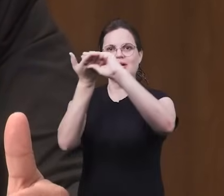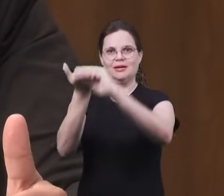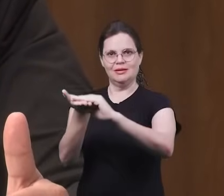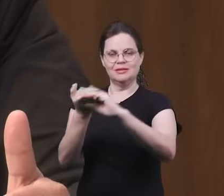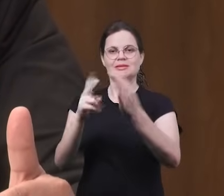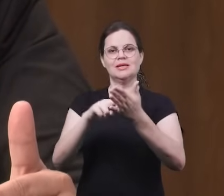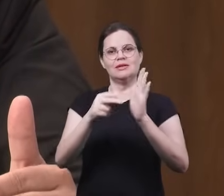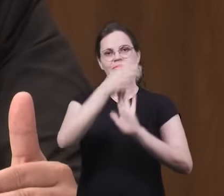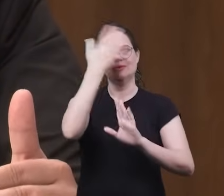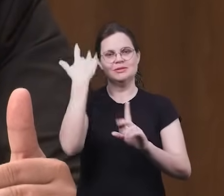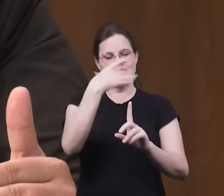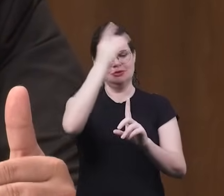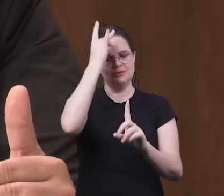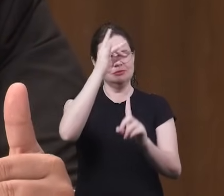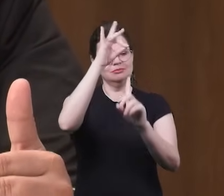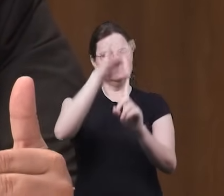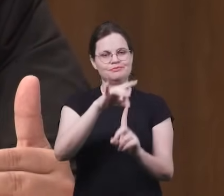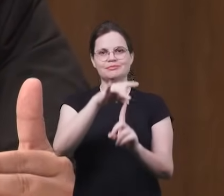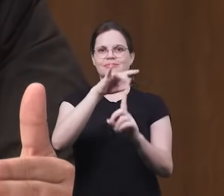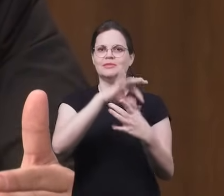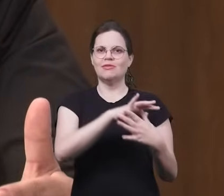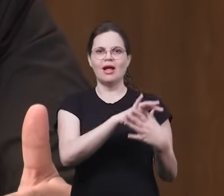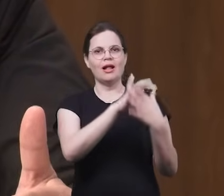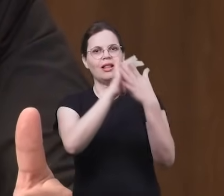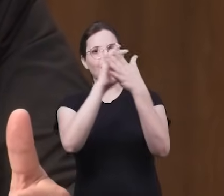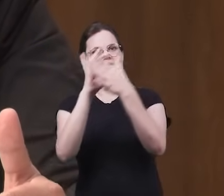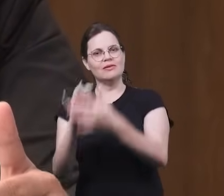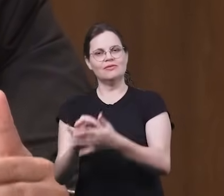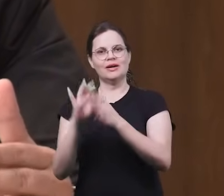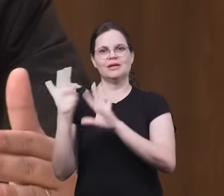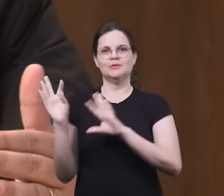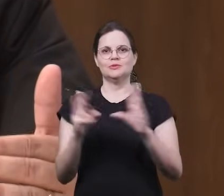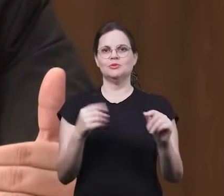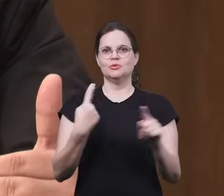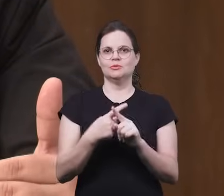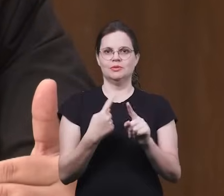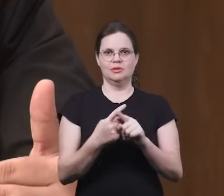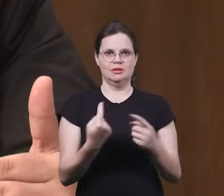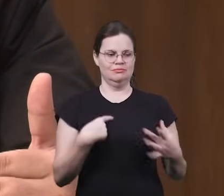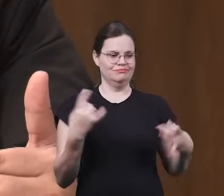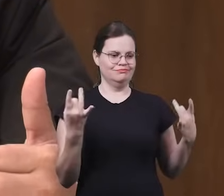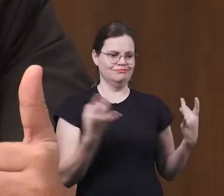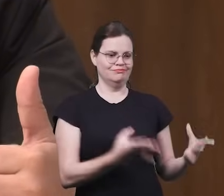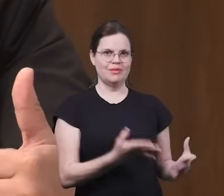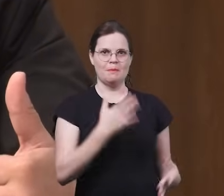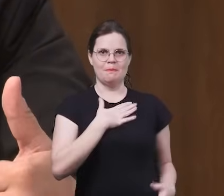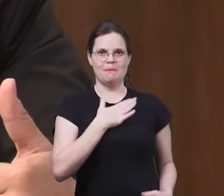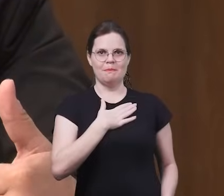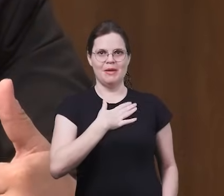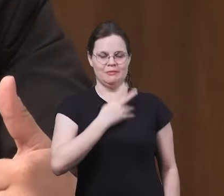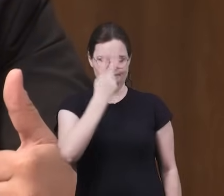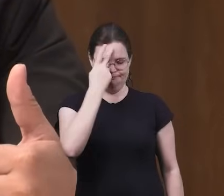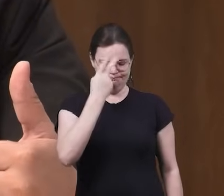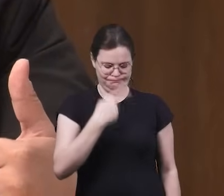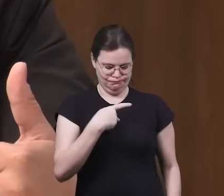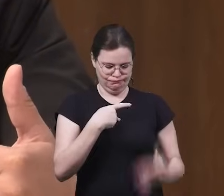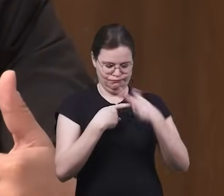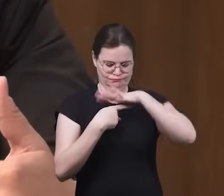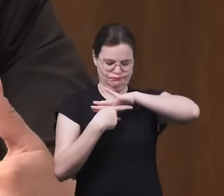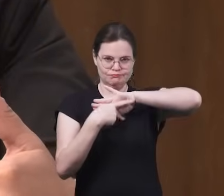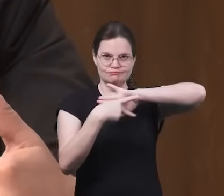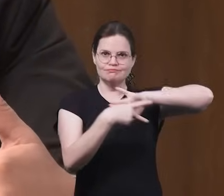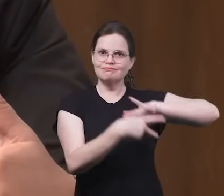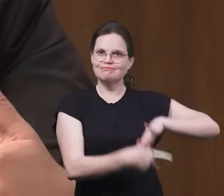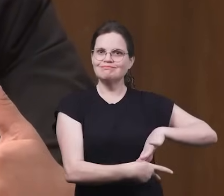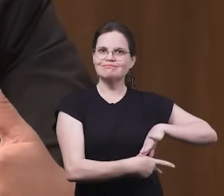bênção daquele que tem a vida transformada, daquele que morre para a velha natureza e